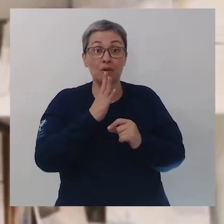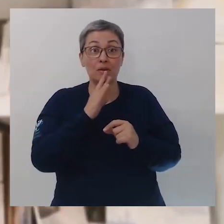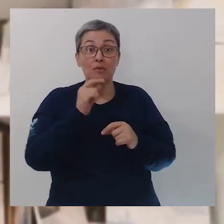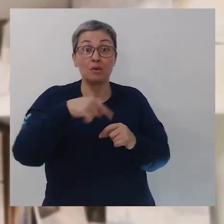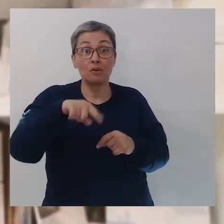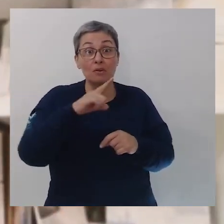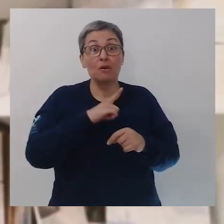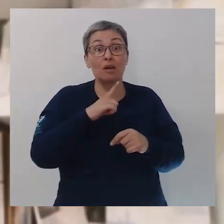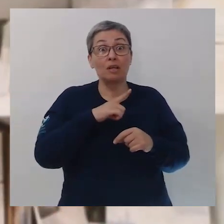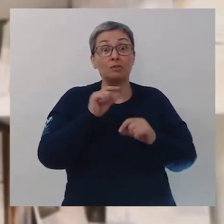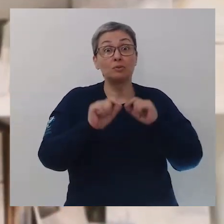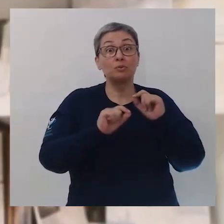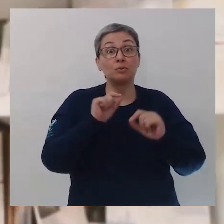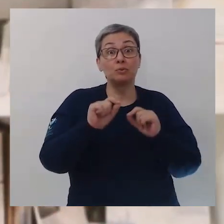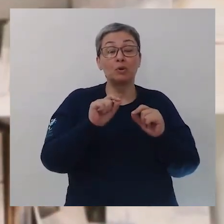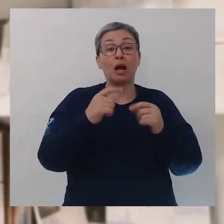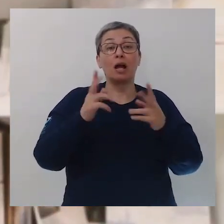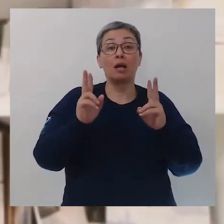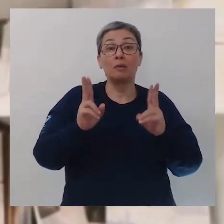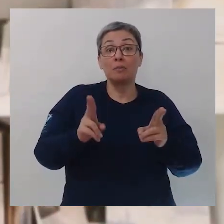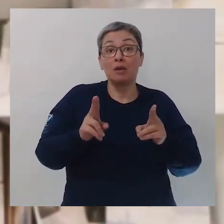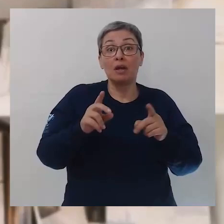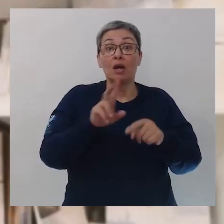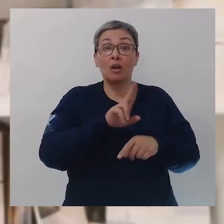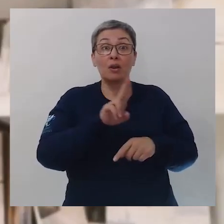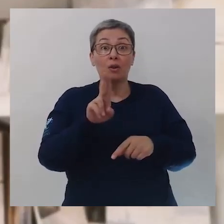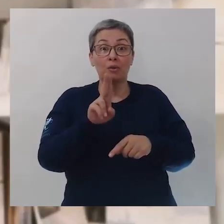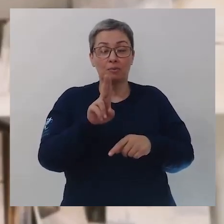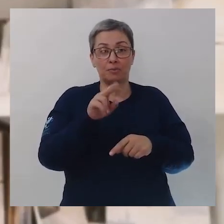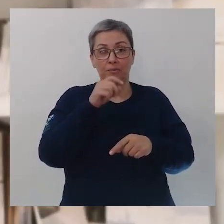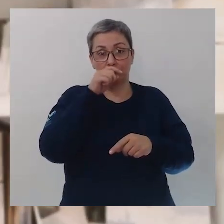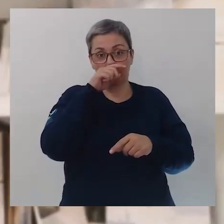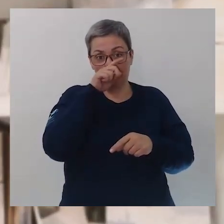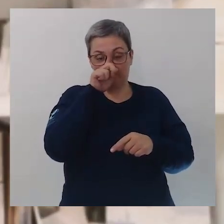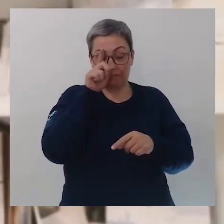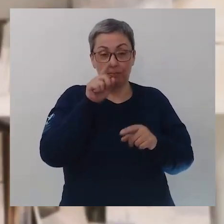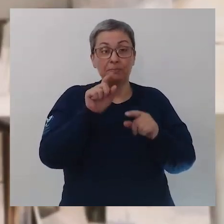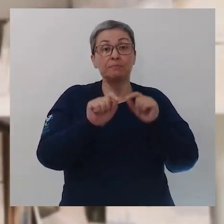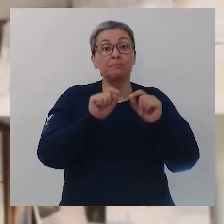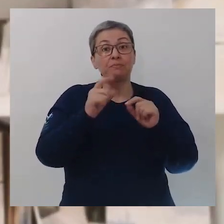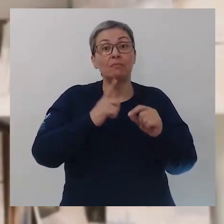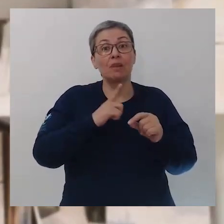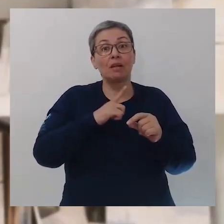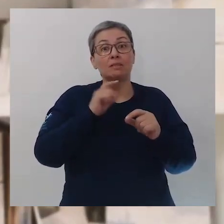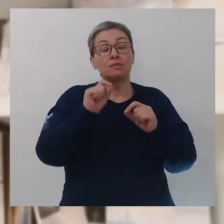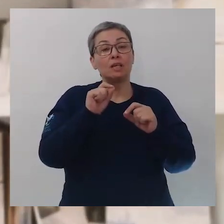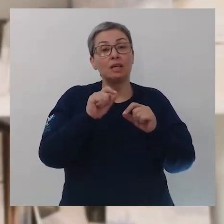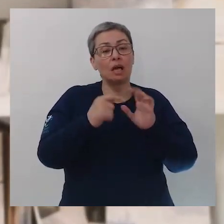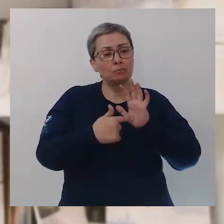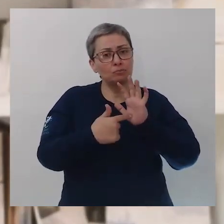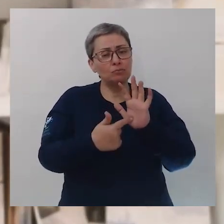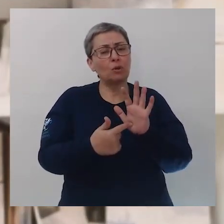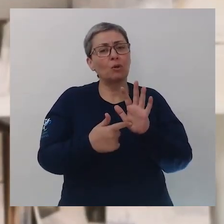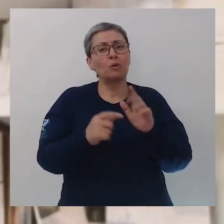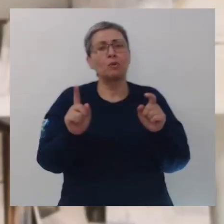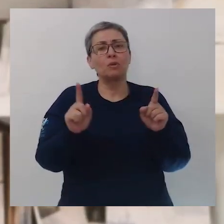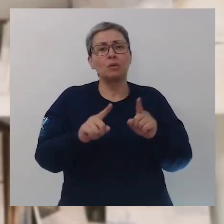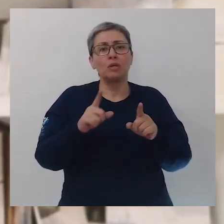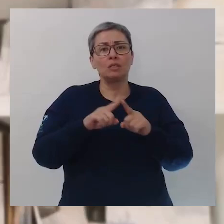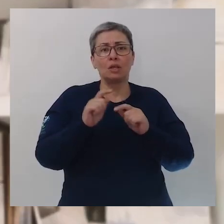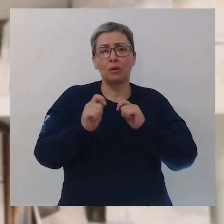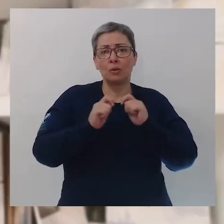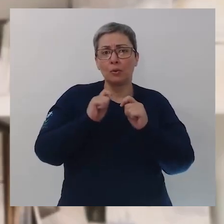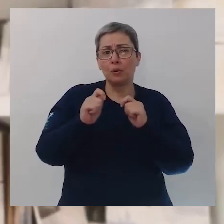você conhece e que você sabe que tem nomes iguais, né? E que fique evidenciado